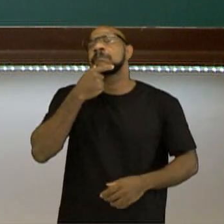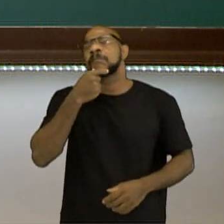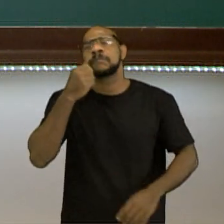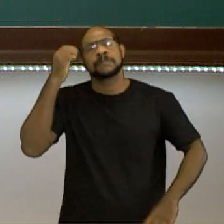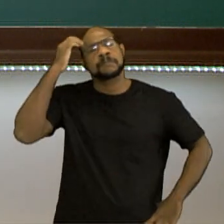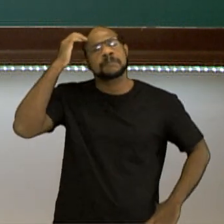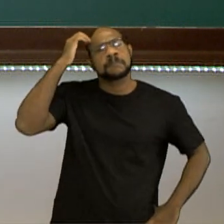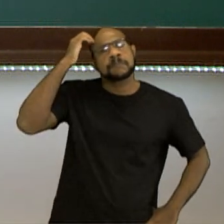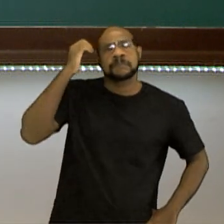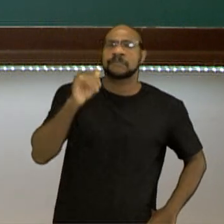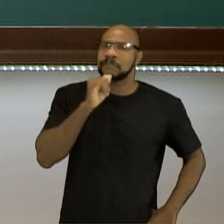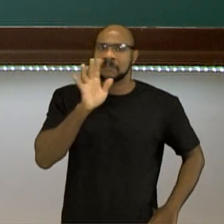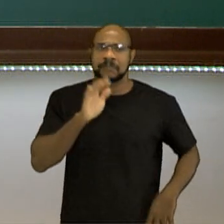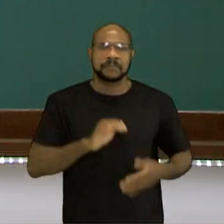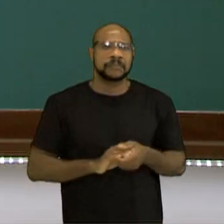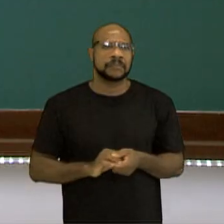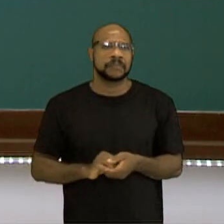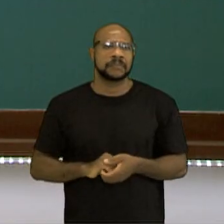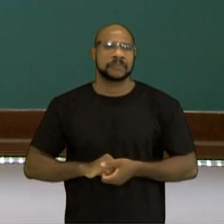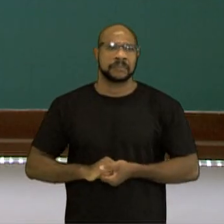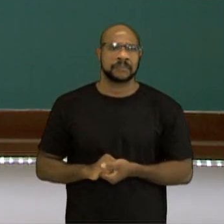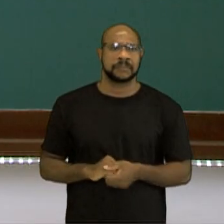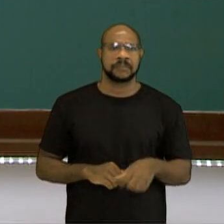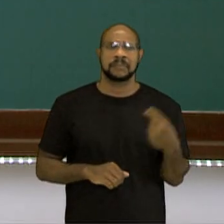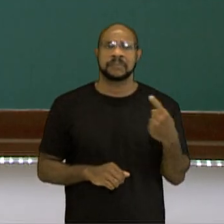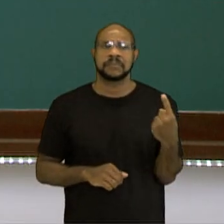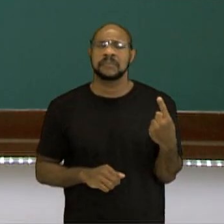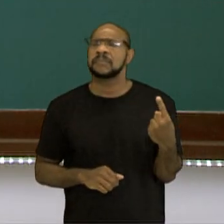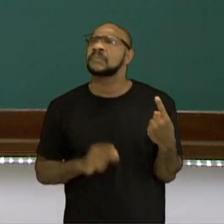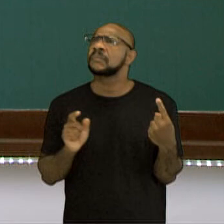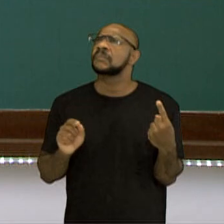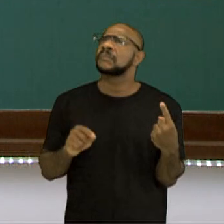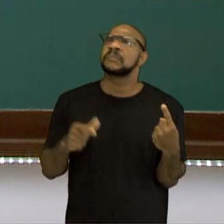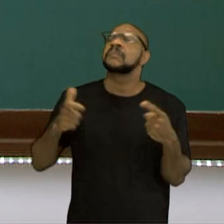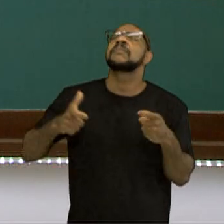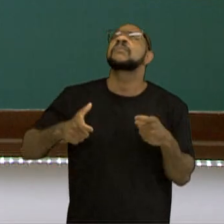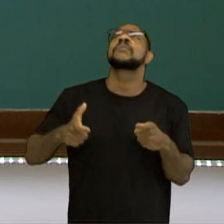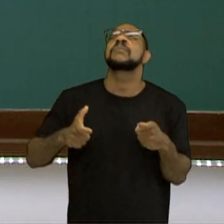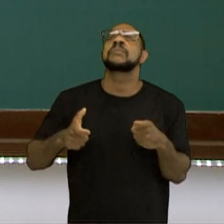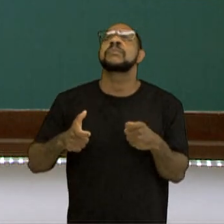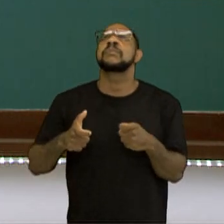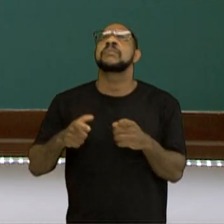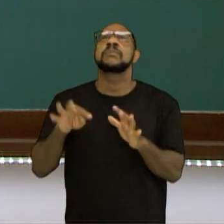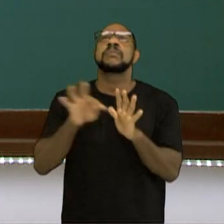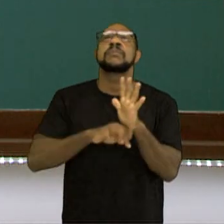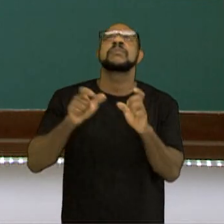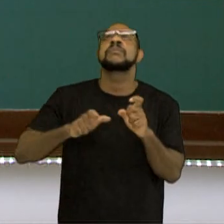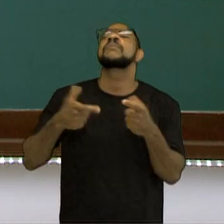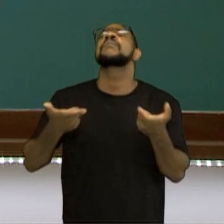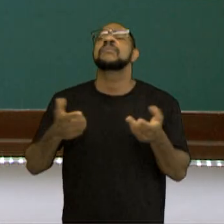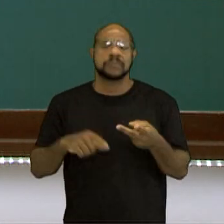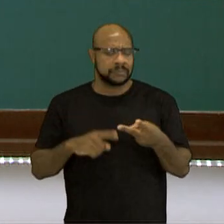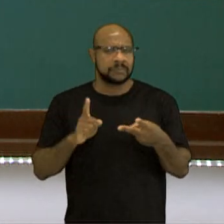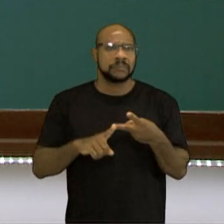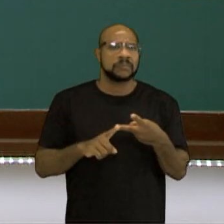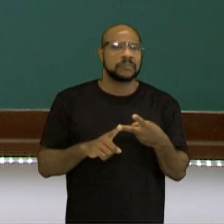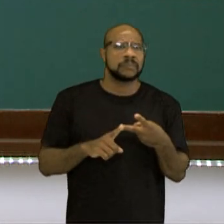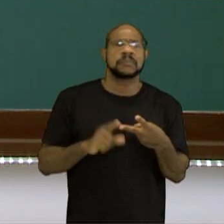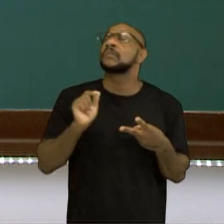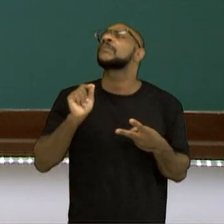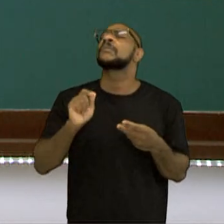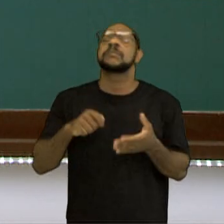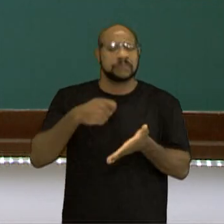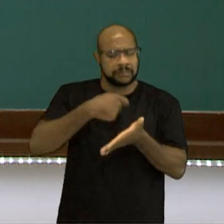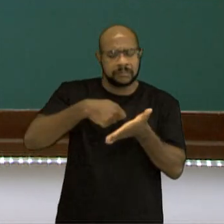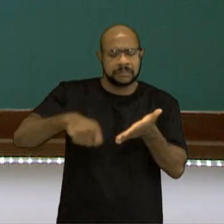exemplo, Where is it from? De onde que é? Who wrote? Quem escreveu?